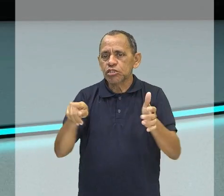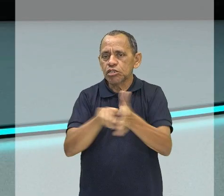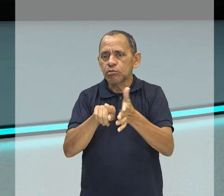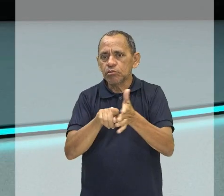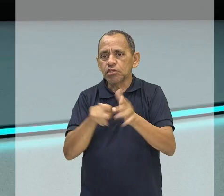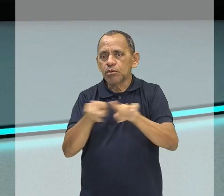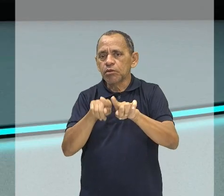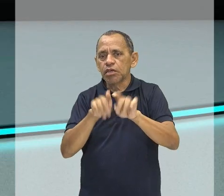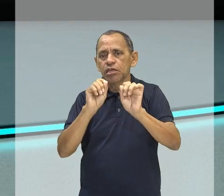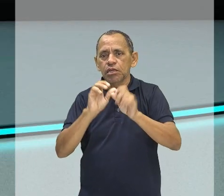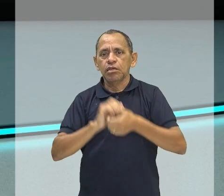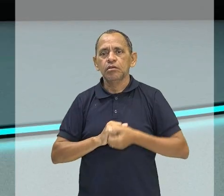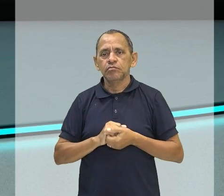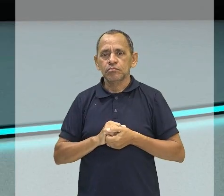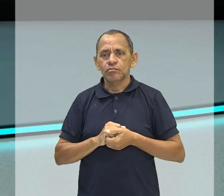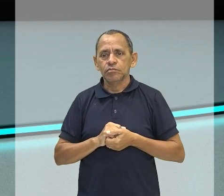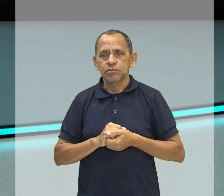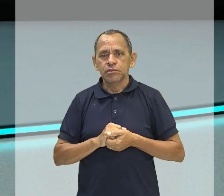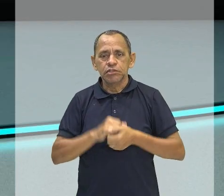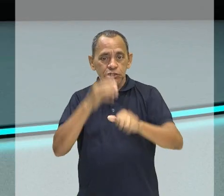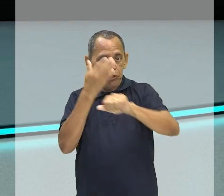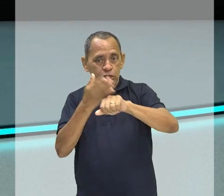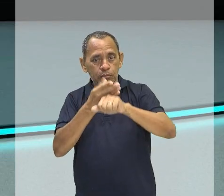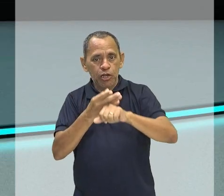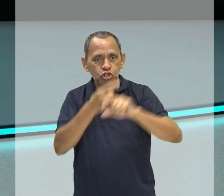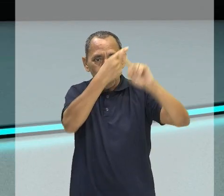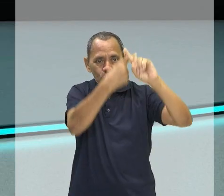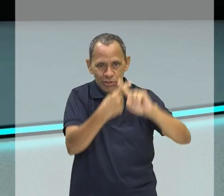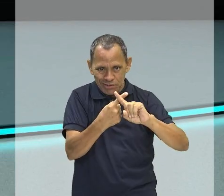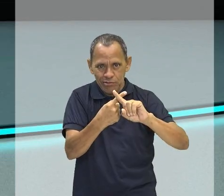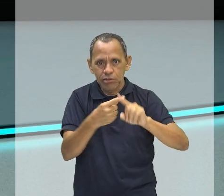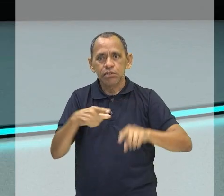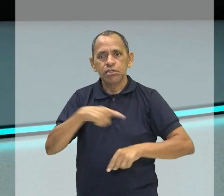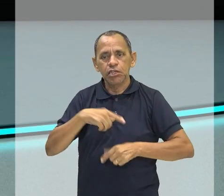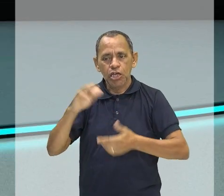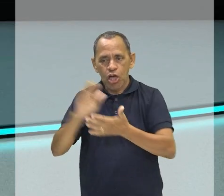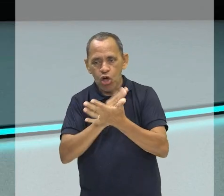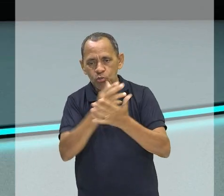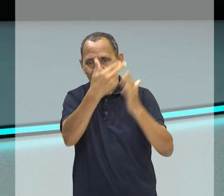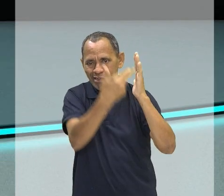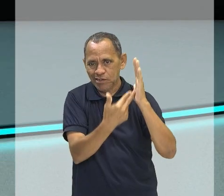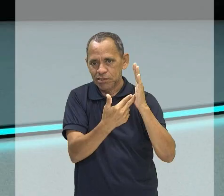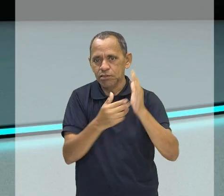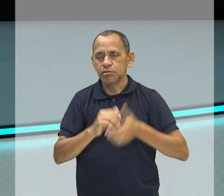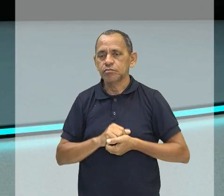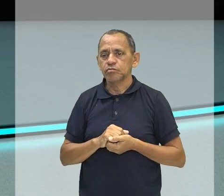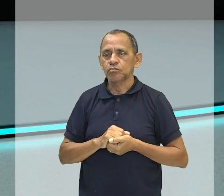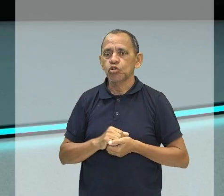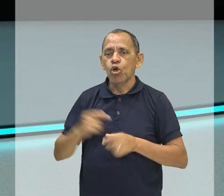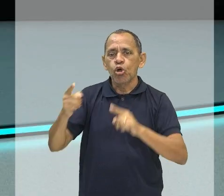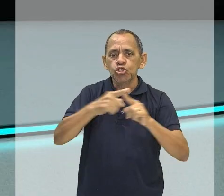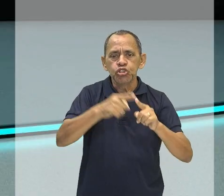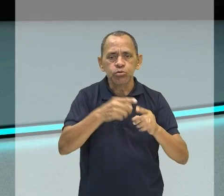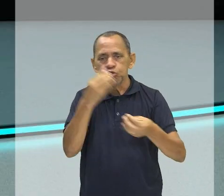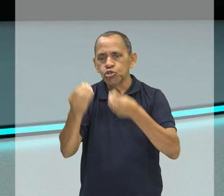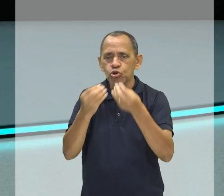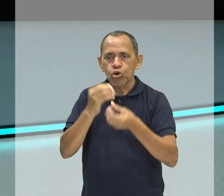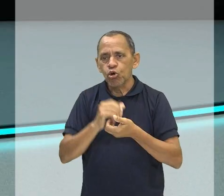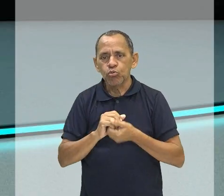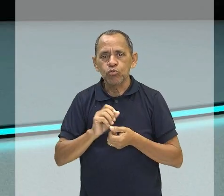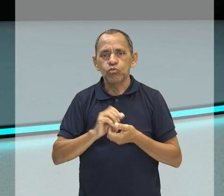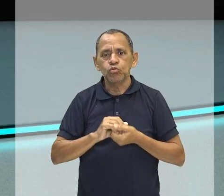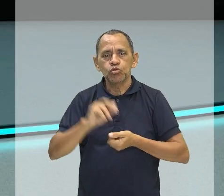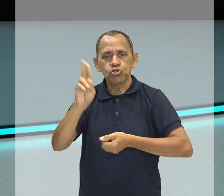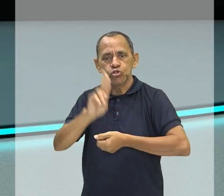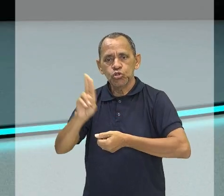enquanto competição, nós temos aí algumas regras que estão relacionadas à forma como você vai, né,